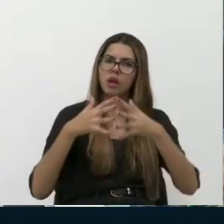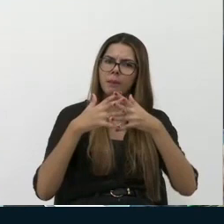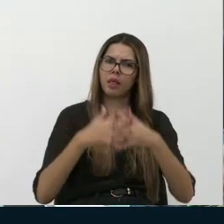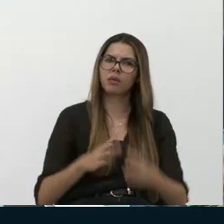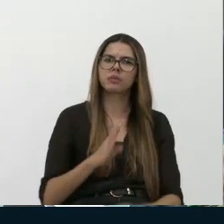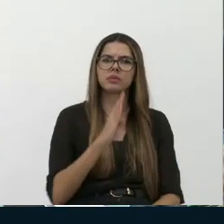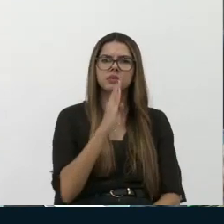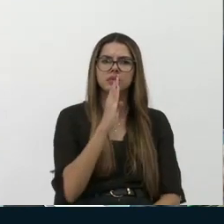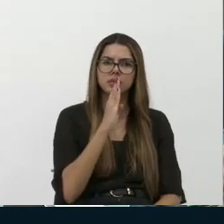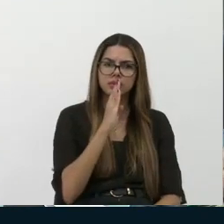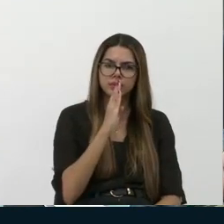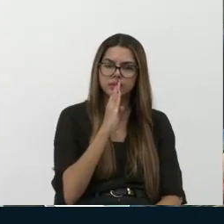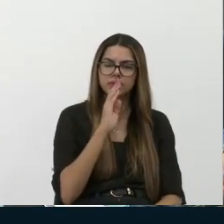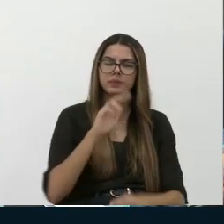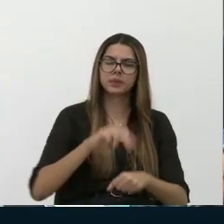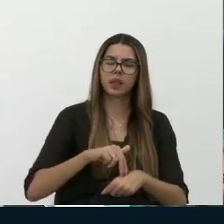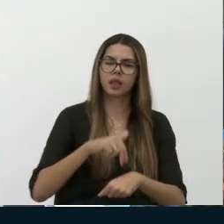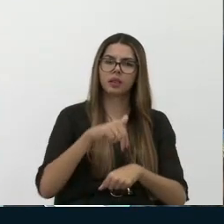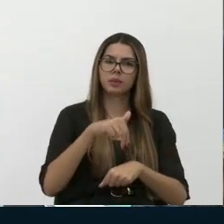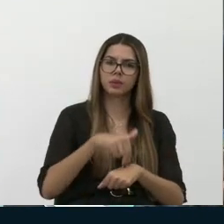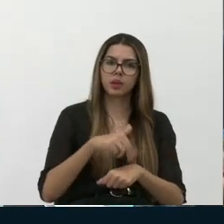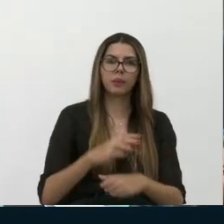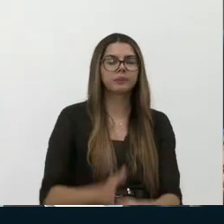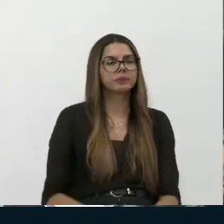silêncio. Tem orador na tribuna.